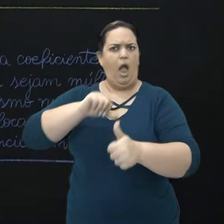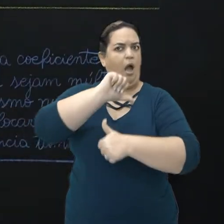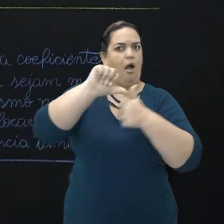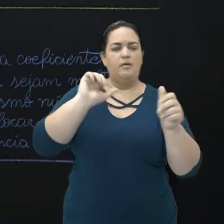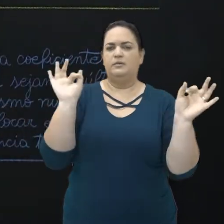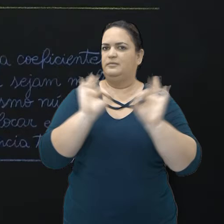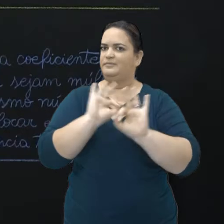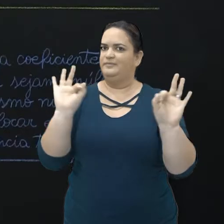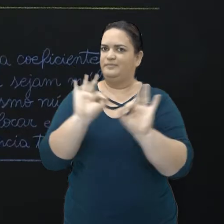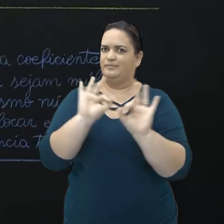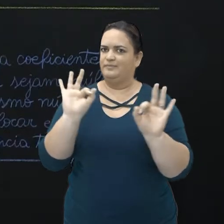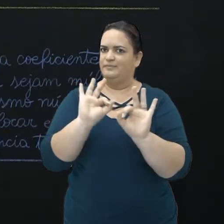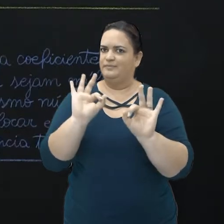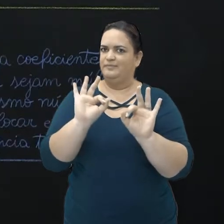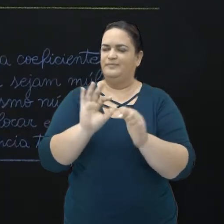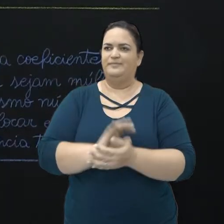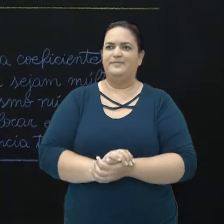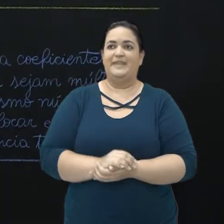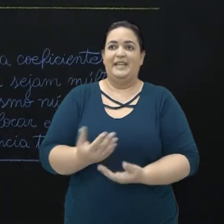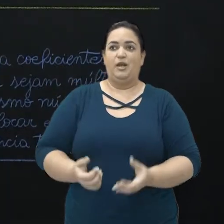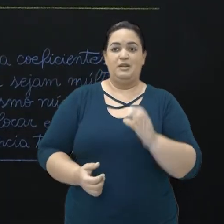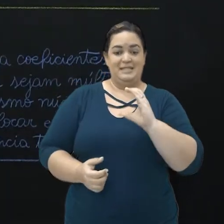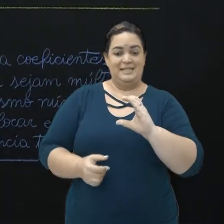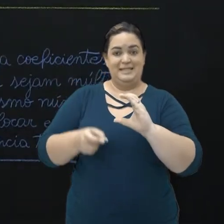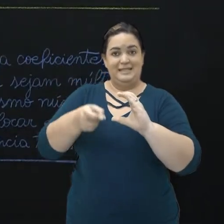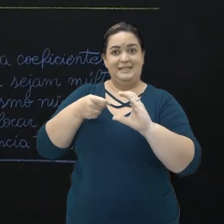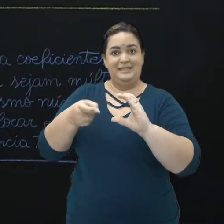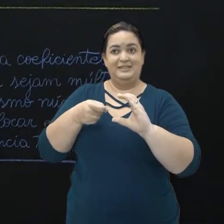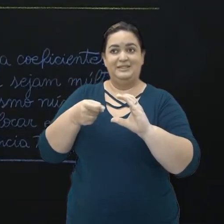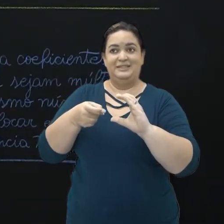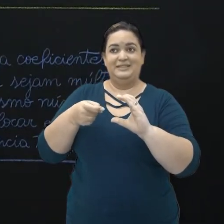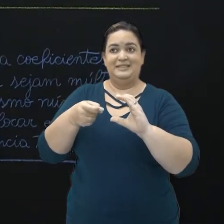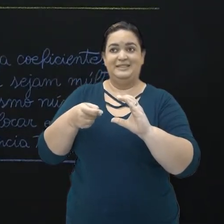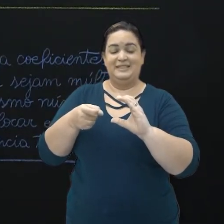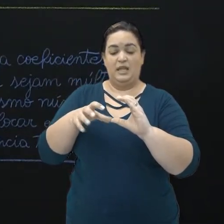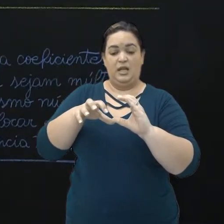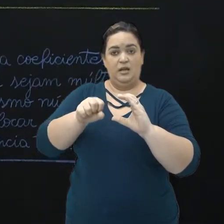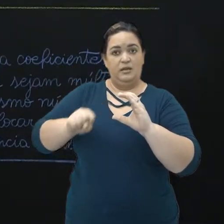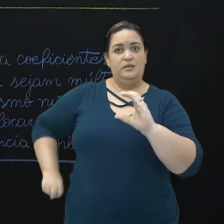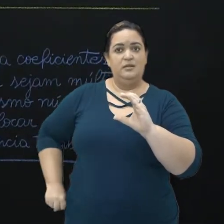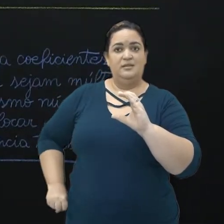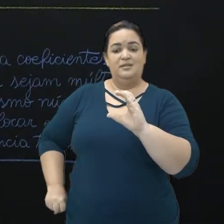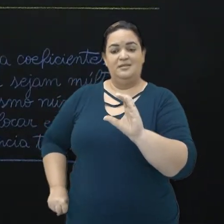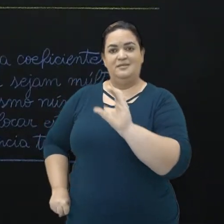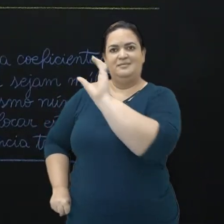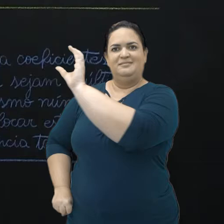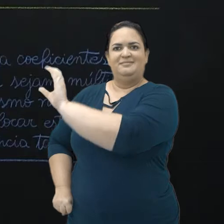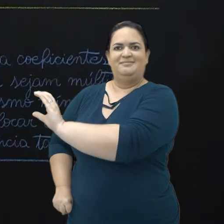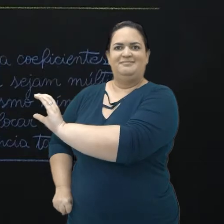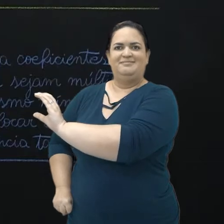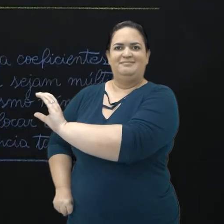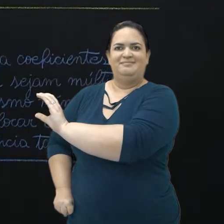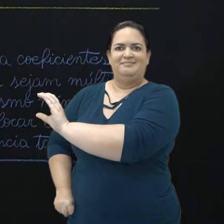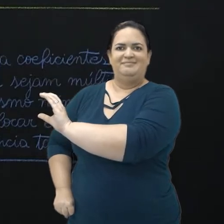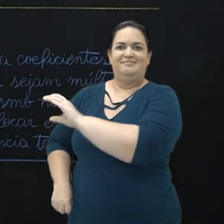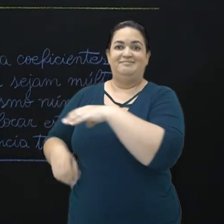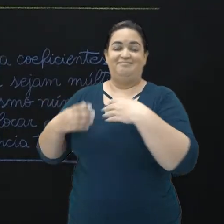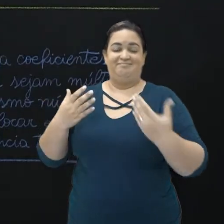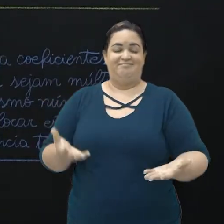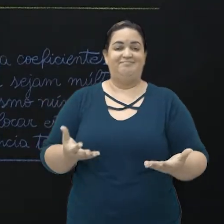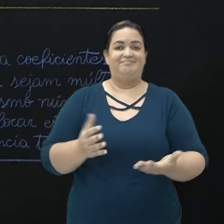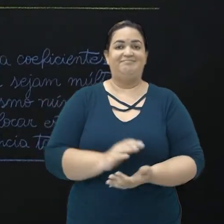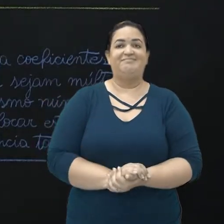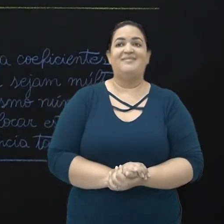Devido aqui ser cx e o fator comum é x, eu esqueço o x, sobra somente o c.